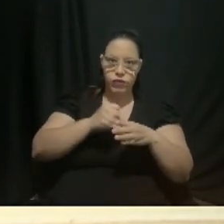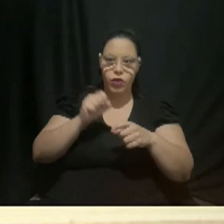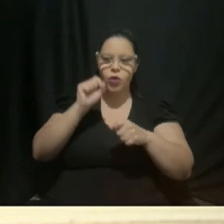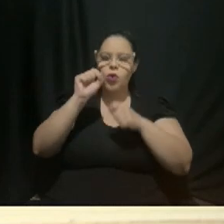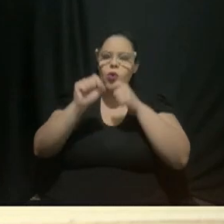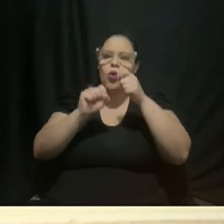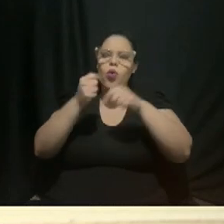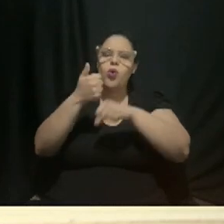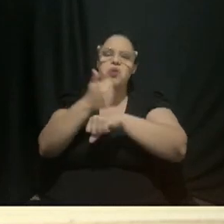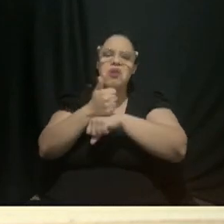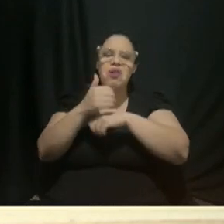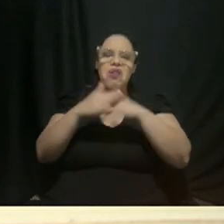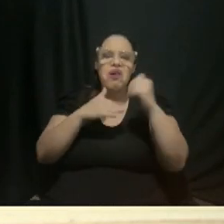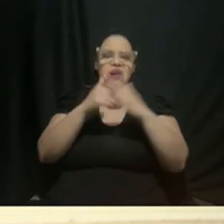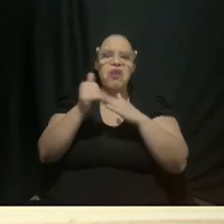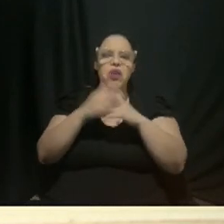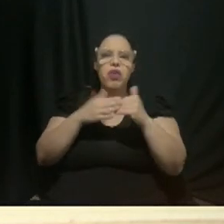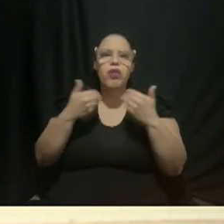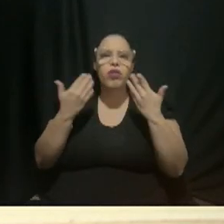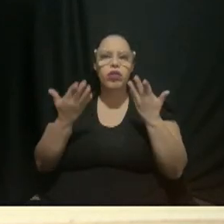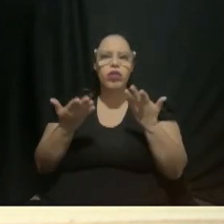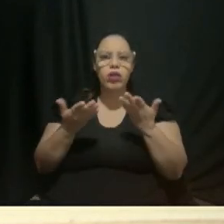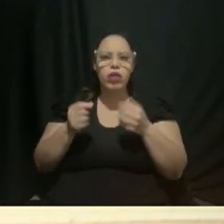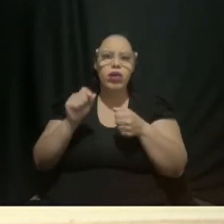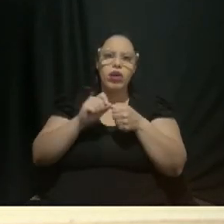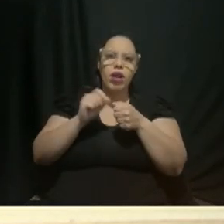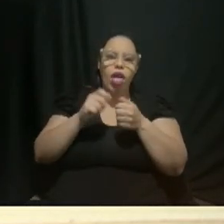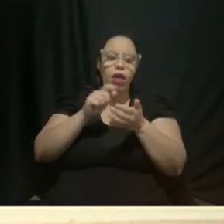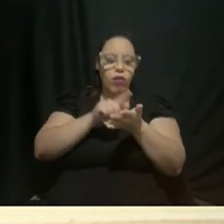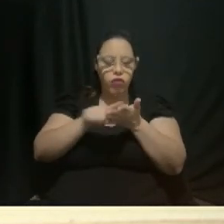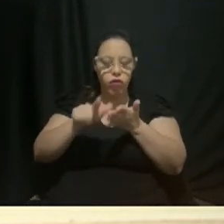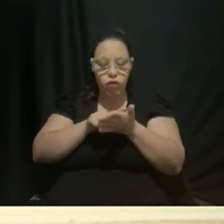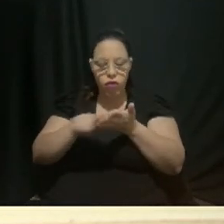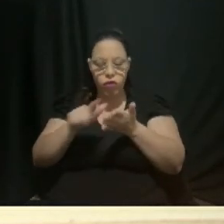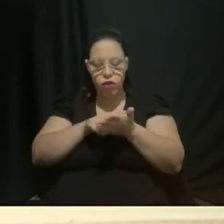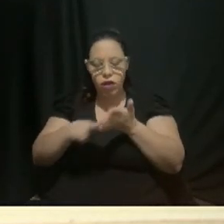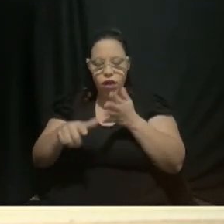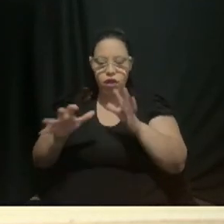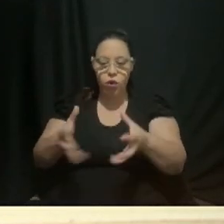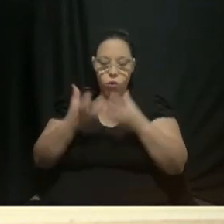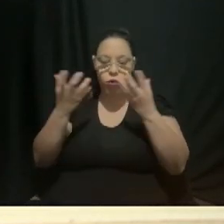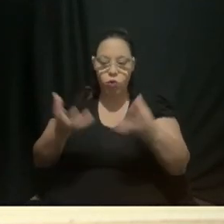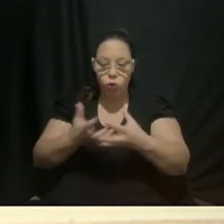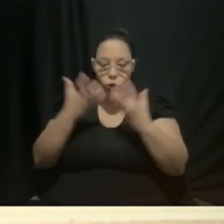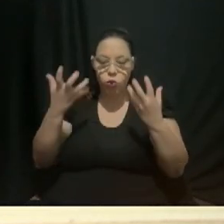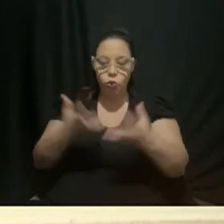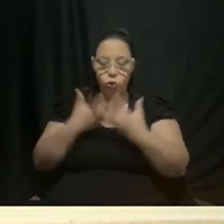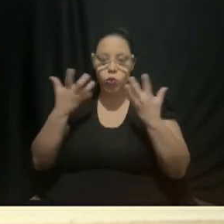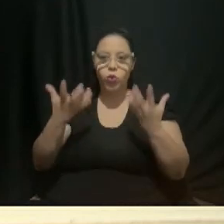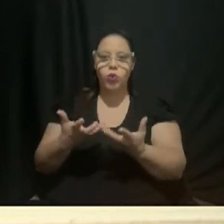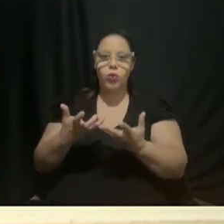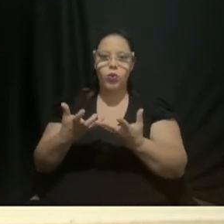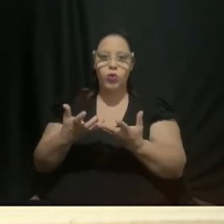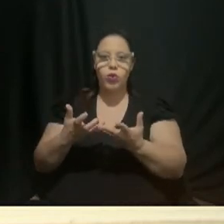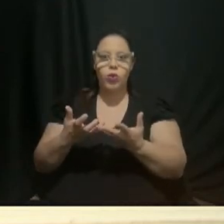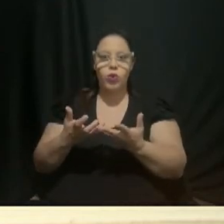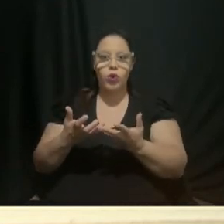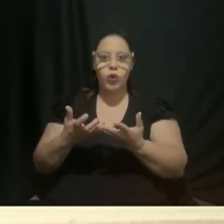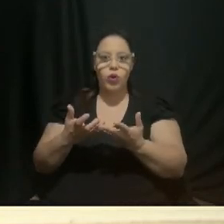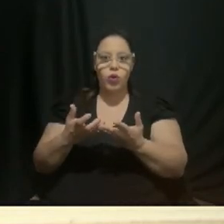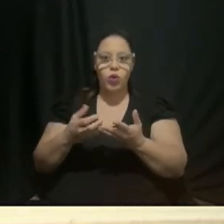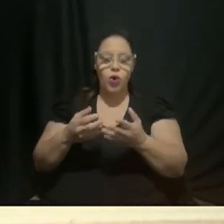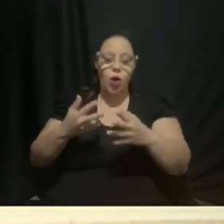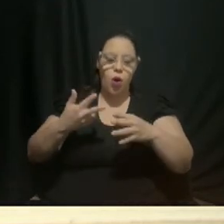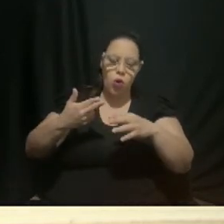falou que faz a lavagem das saladas, né? E daí também chega até a fazer o corte das carnes,